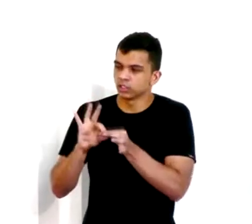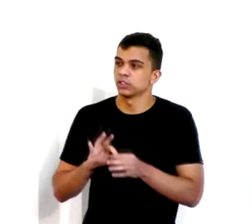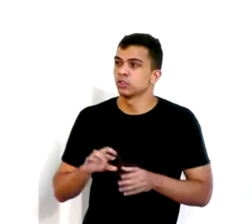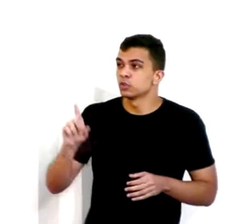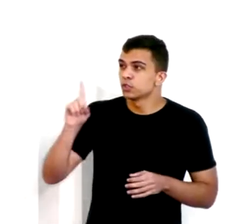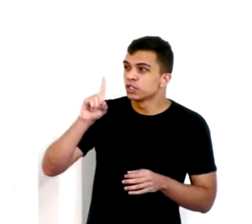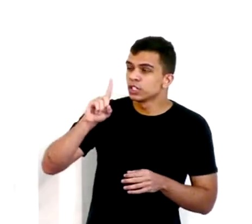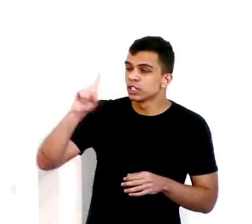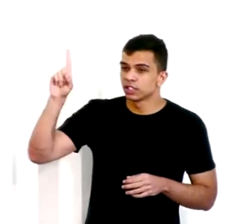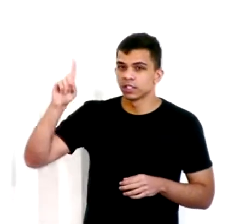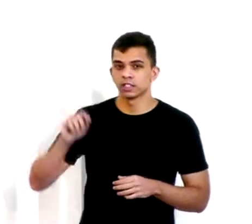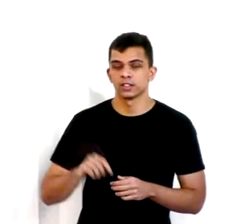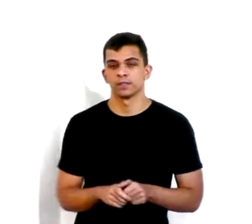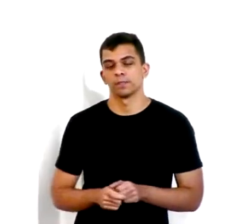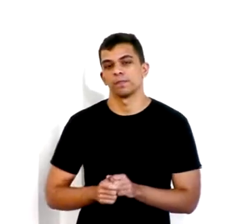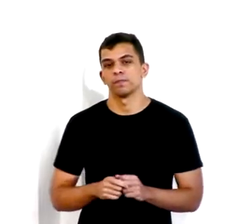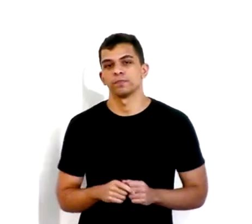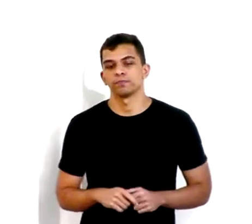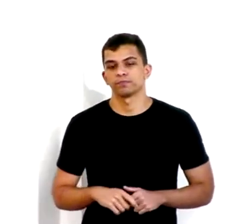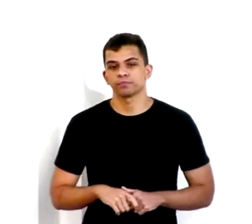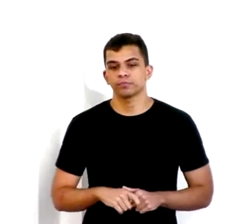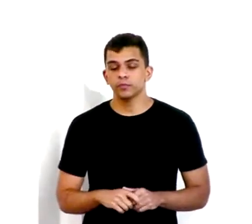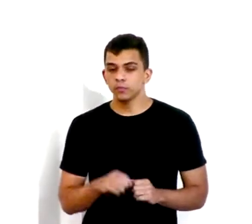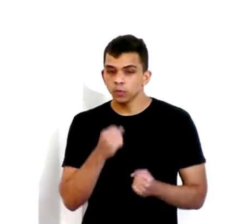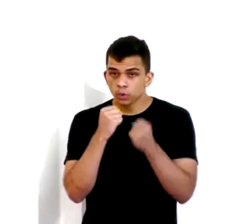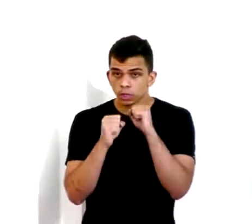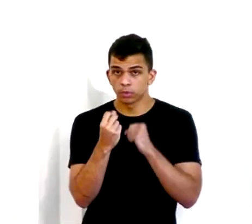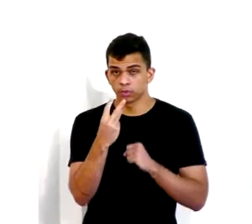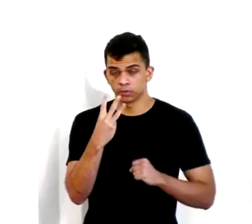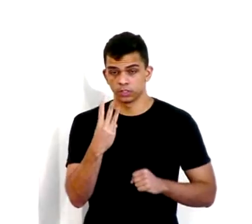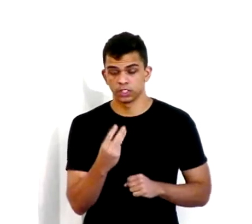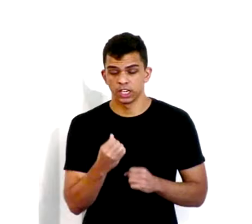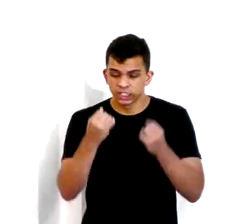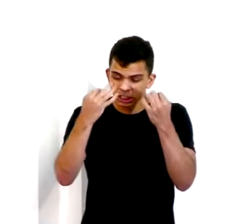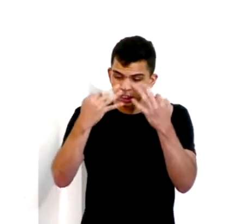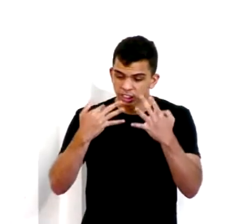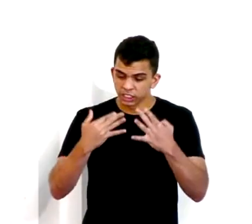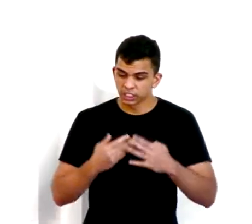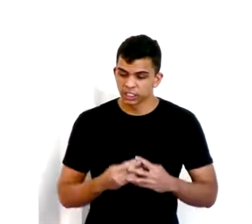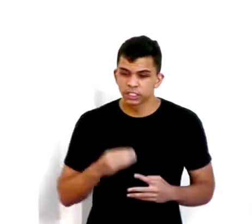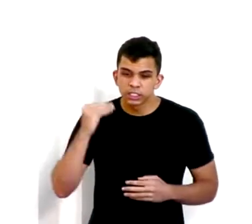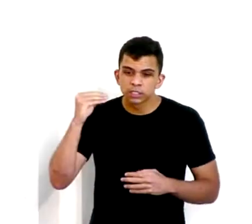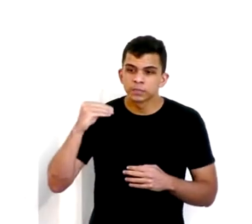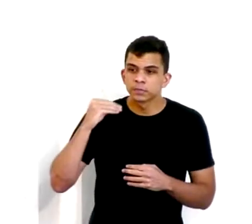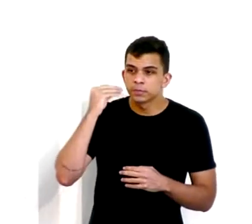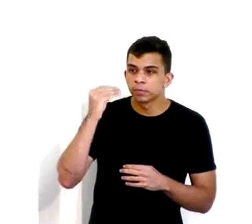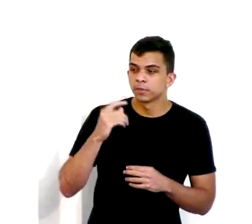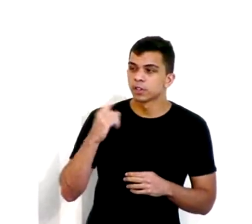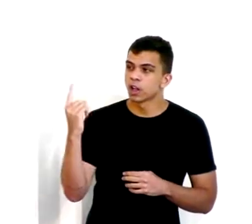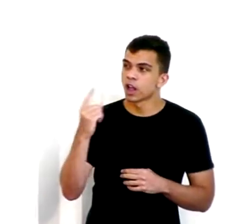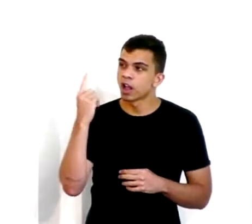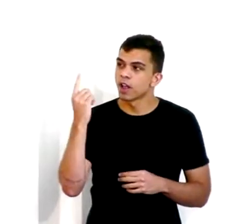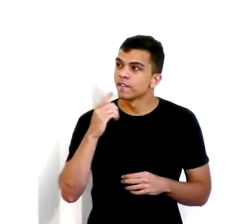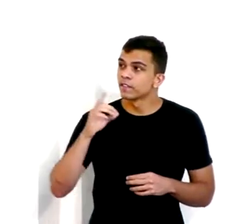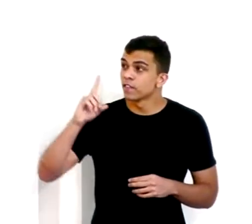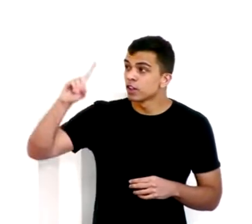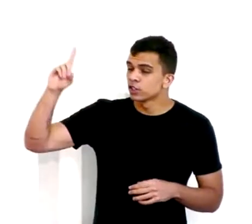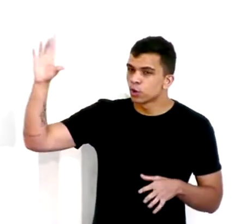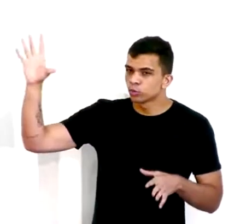da terra. E por isso, no Salmo 23, ele descreve a sua experiência com este Deus